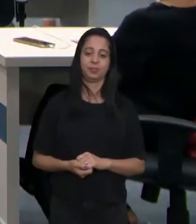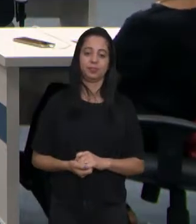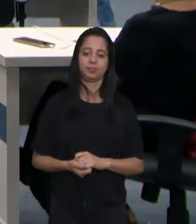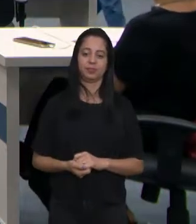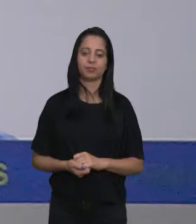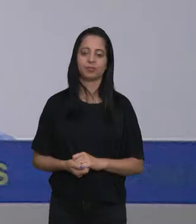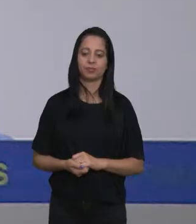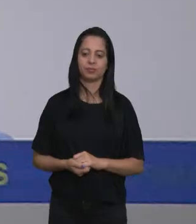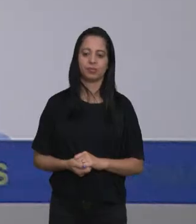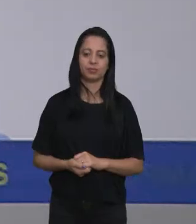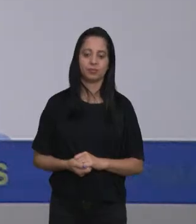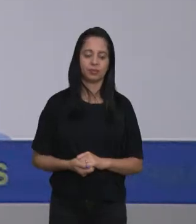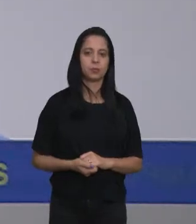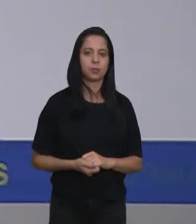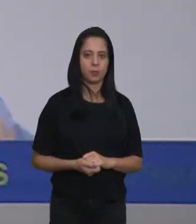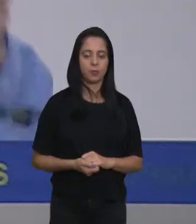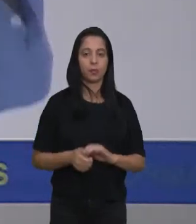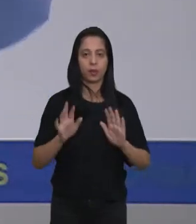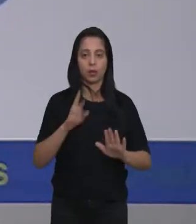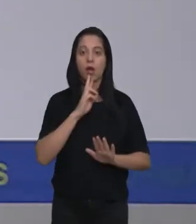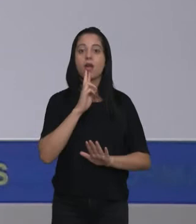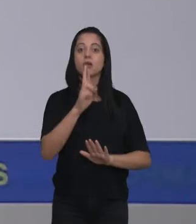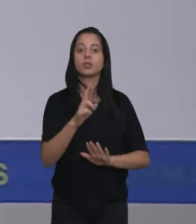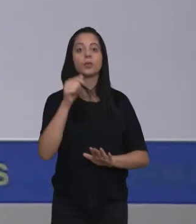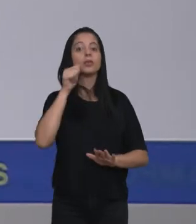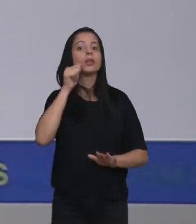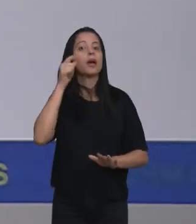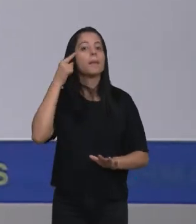então, respondendo à vereadora